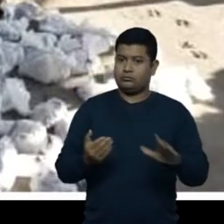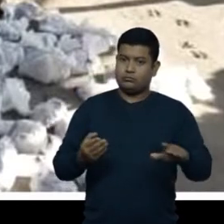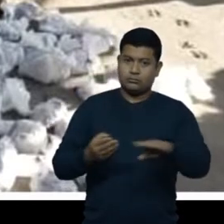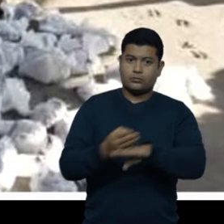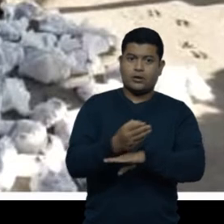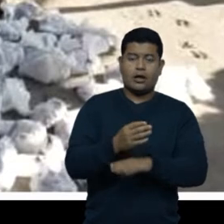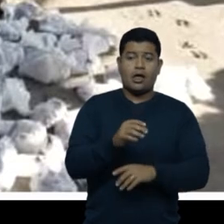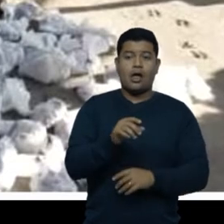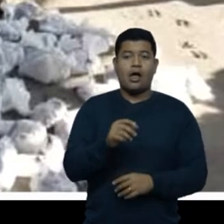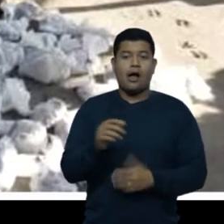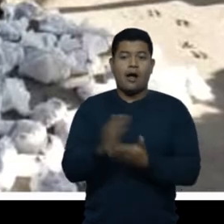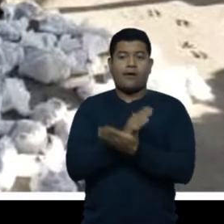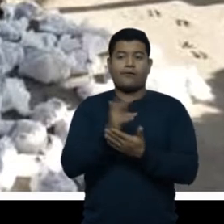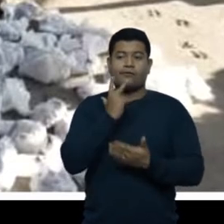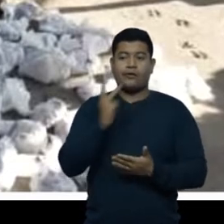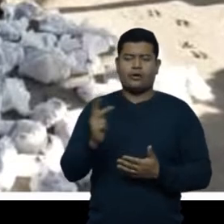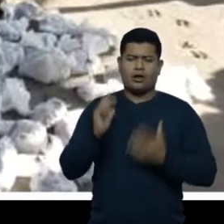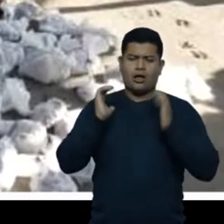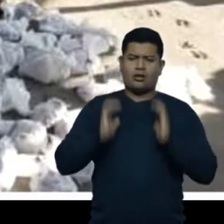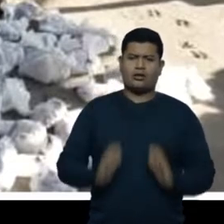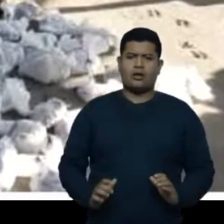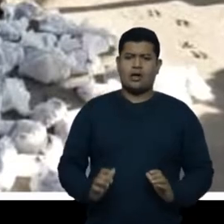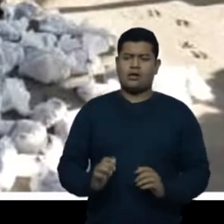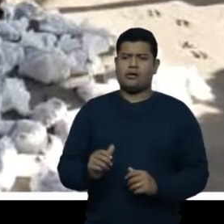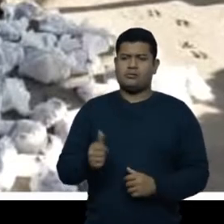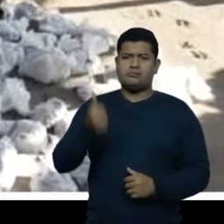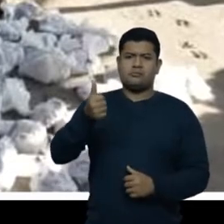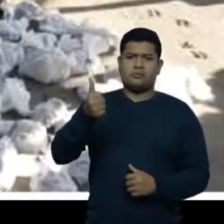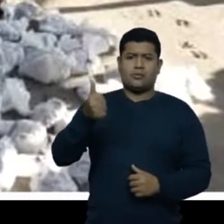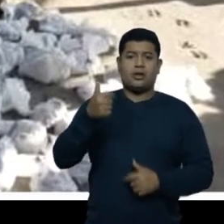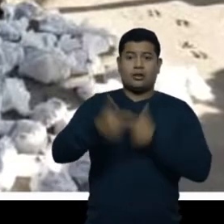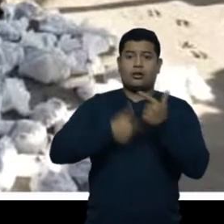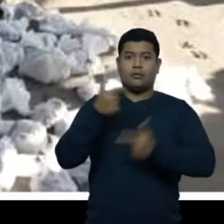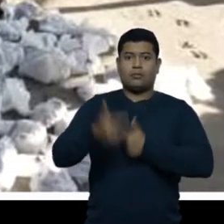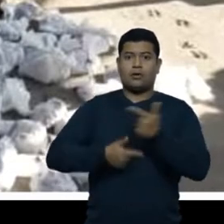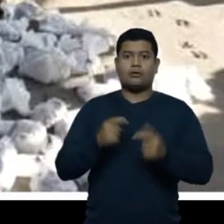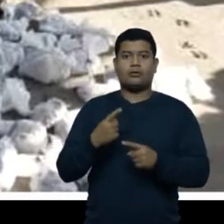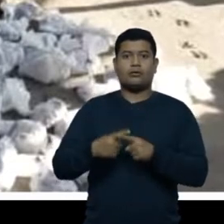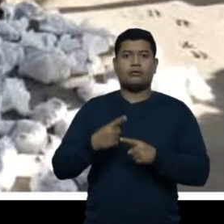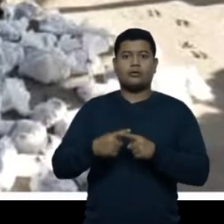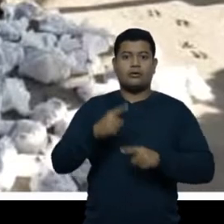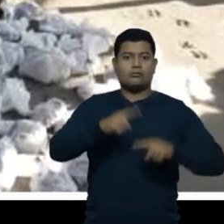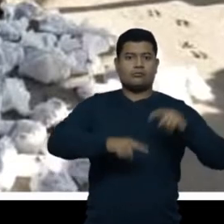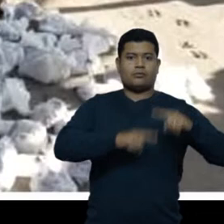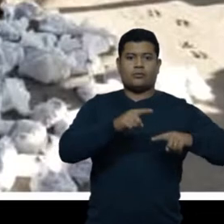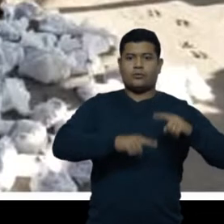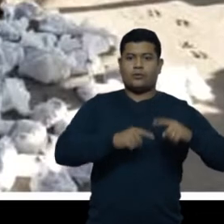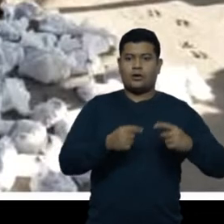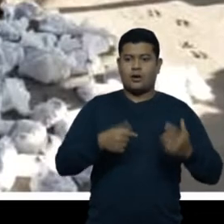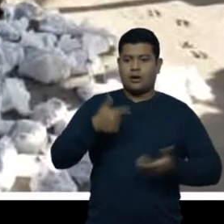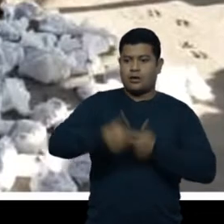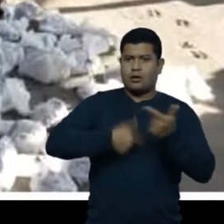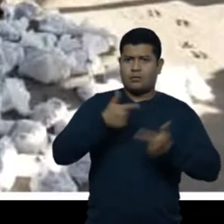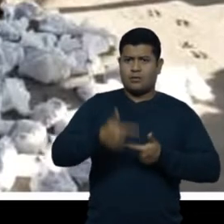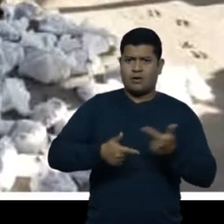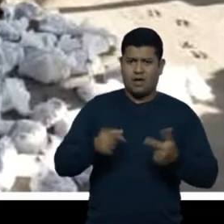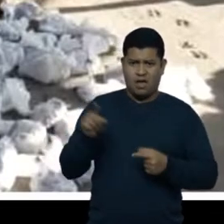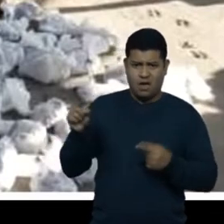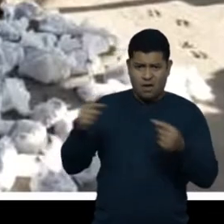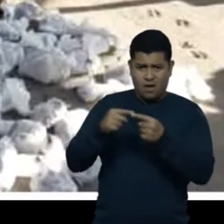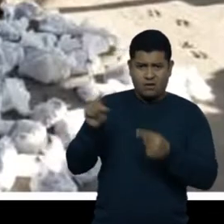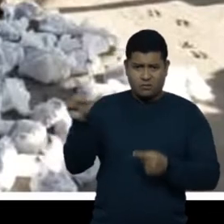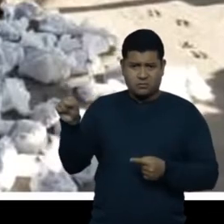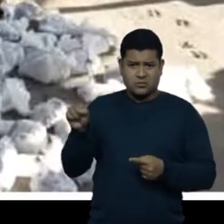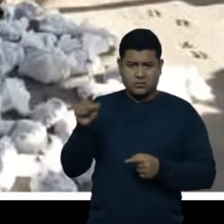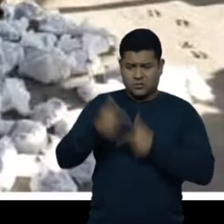de bem, trabalhador, que morreu com esses equipamentos de trabalho aí. É bandido. É bandido que